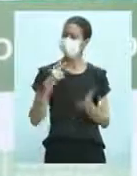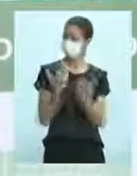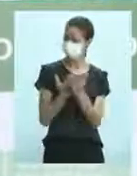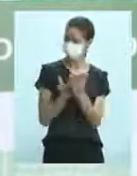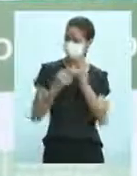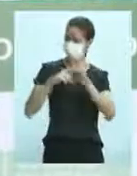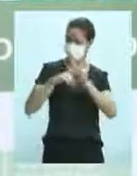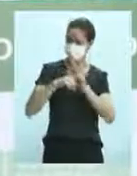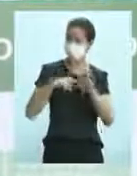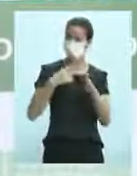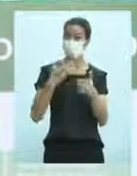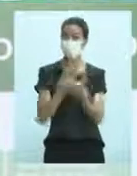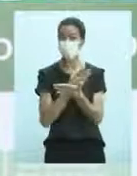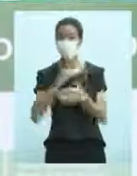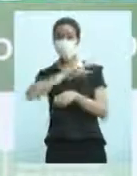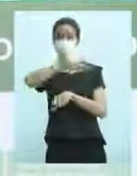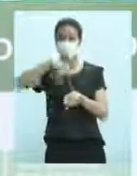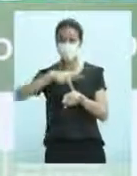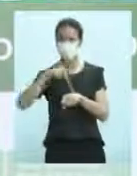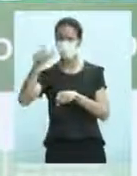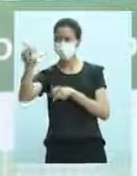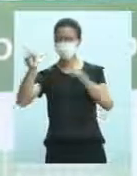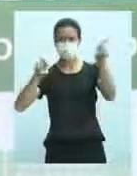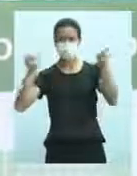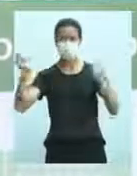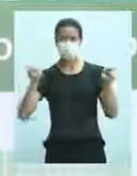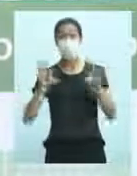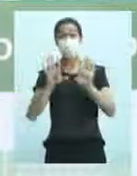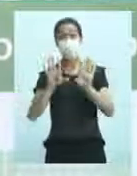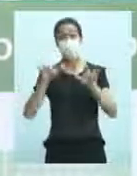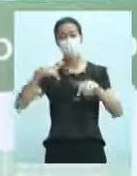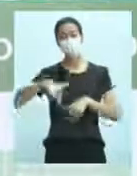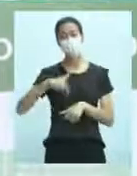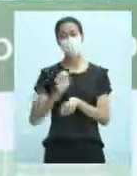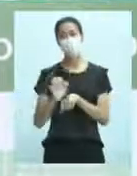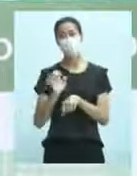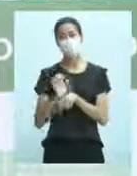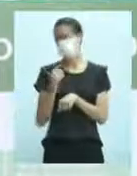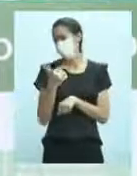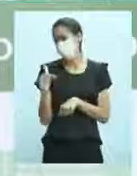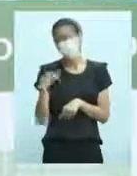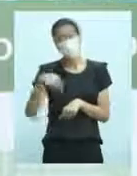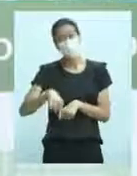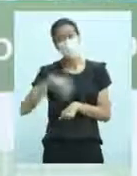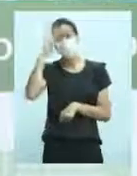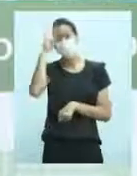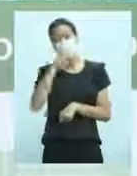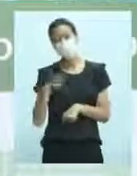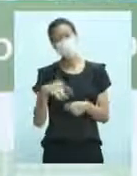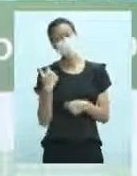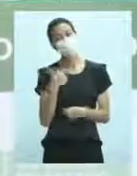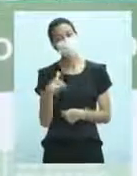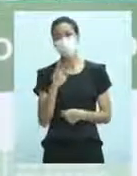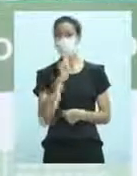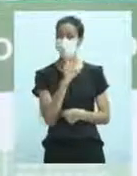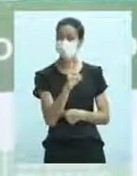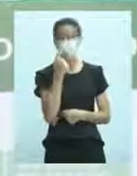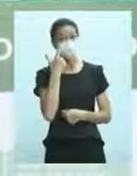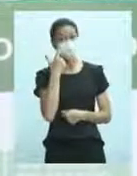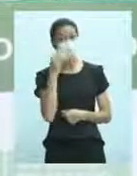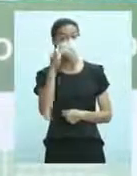estudo pormenorizado sobre a e esperamos e depois alguns pesquisadores